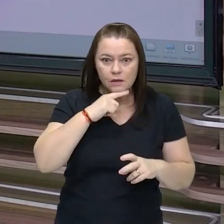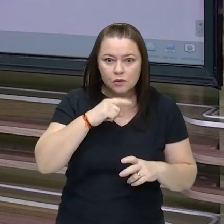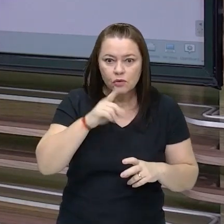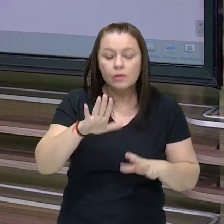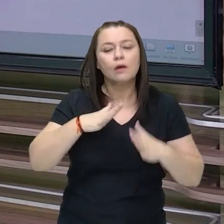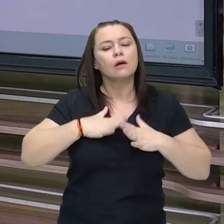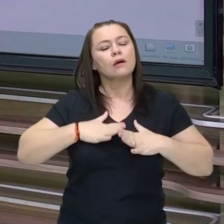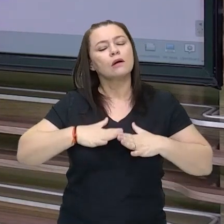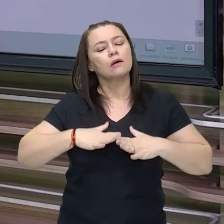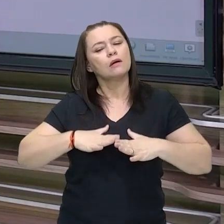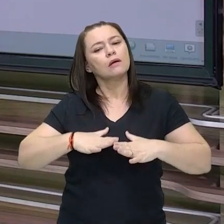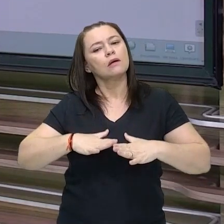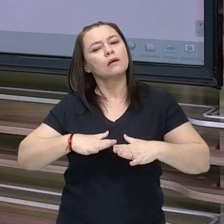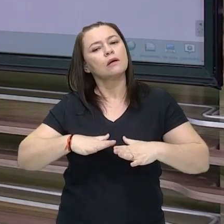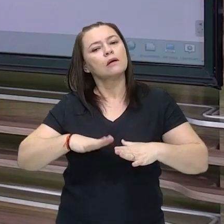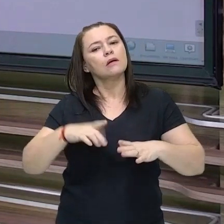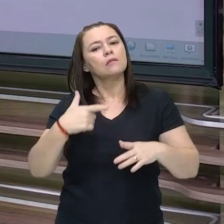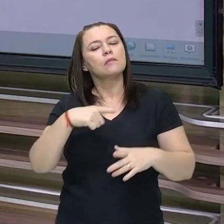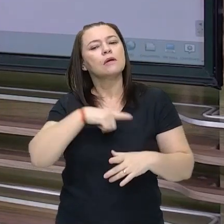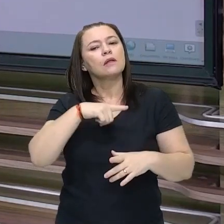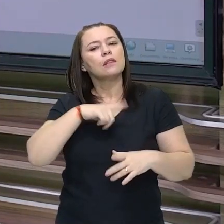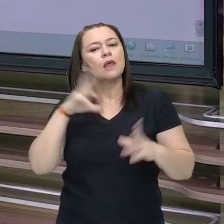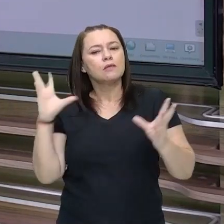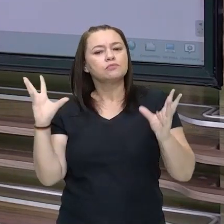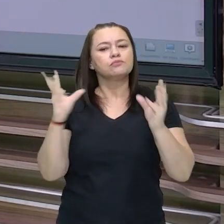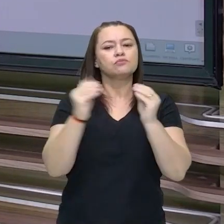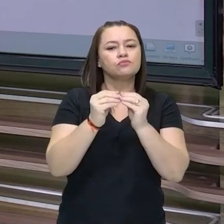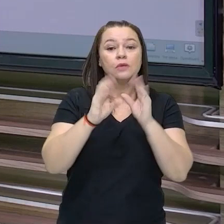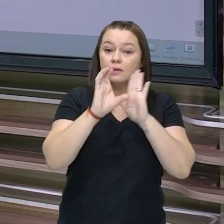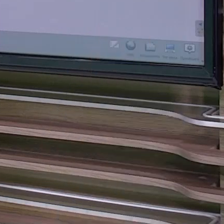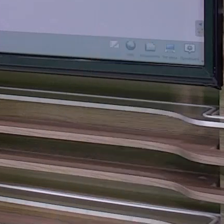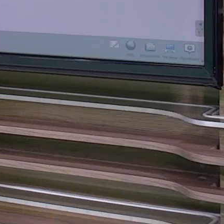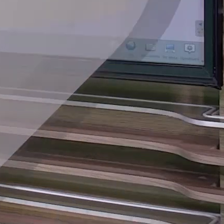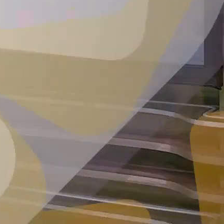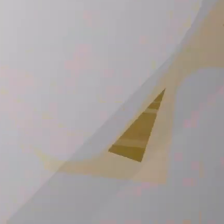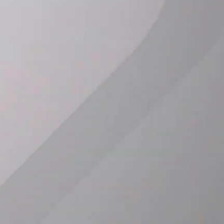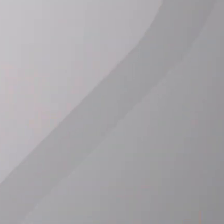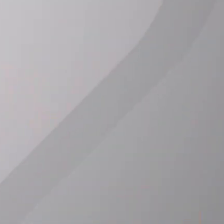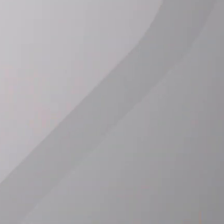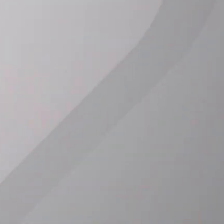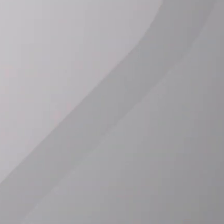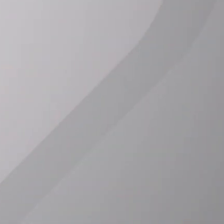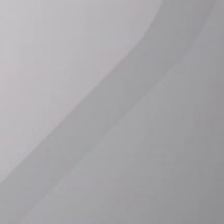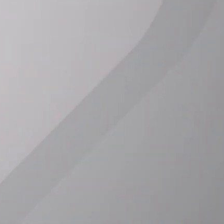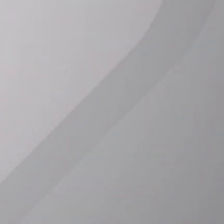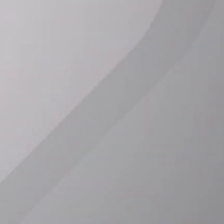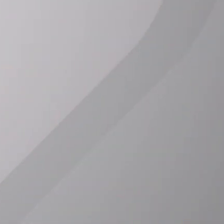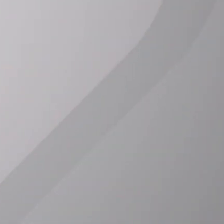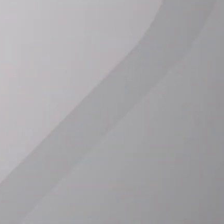Então mantenha calma, que vem aí o nosso resumo dos conteúdos.